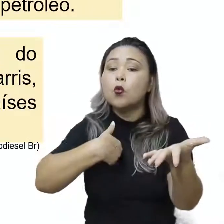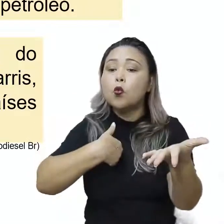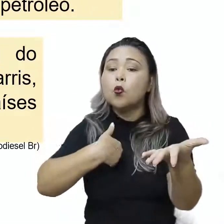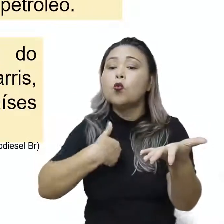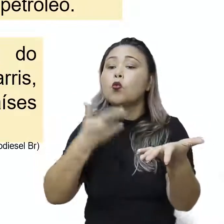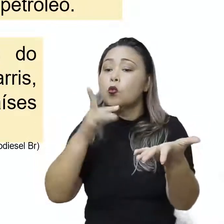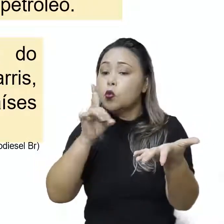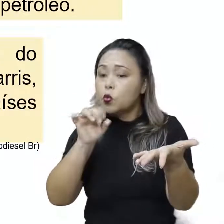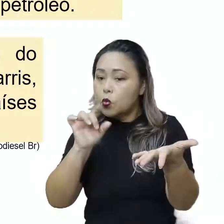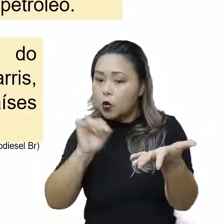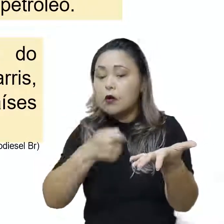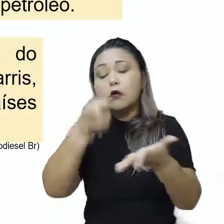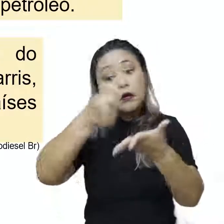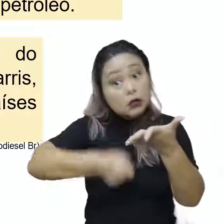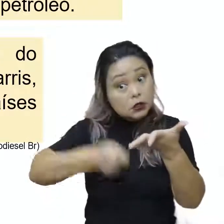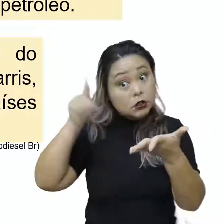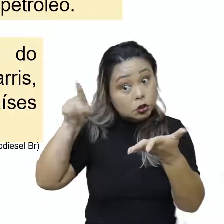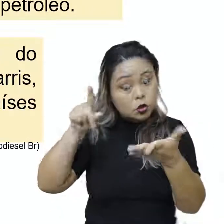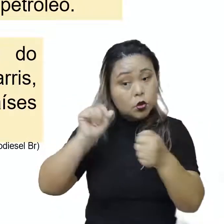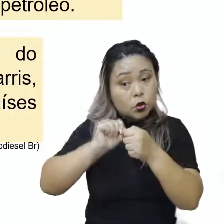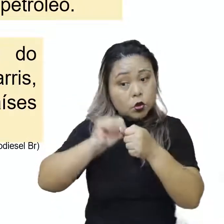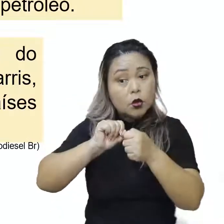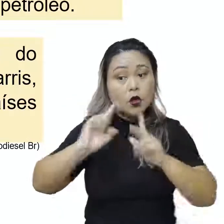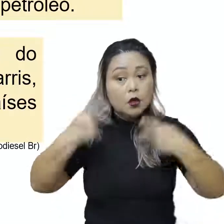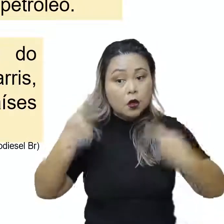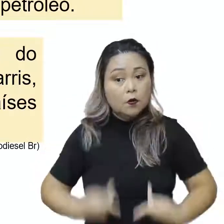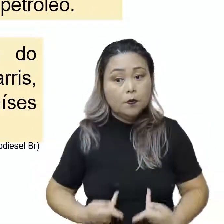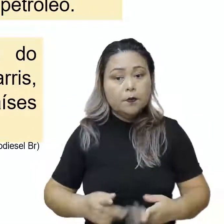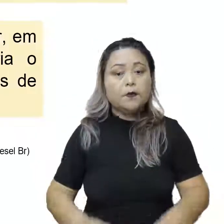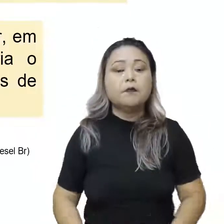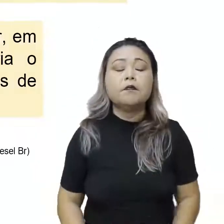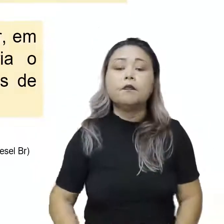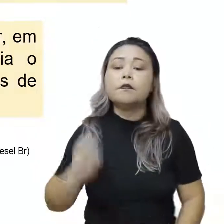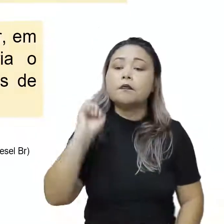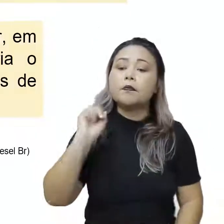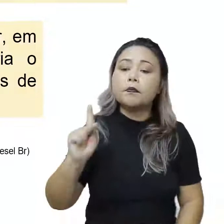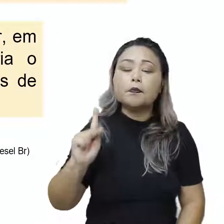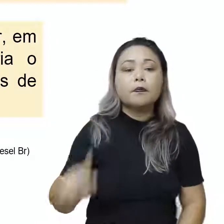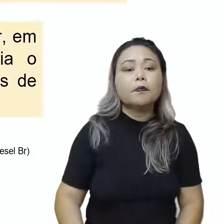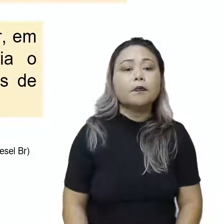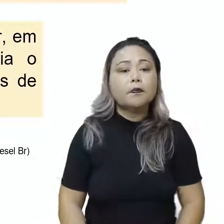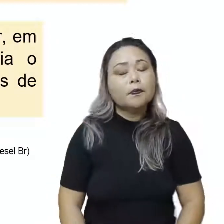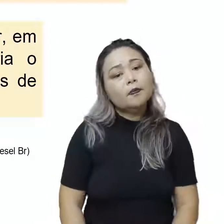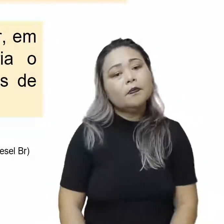nesse dia que vem redação e humanas, ok? Vamos lá.